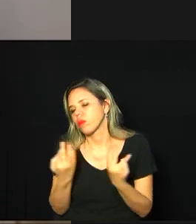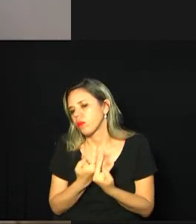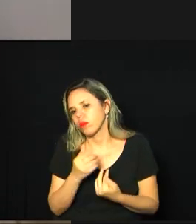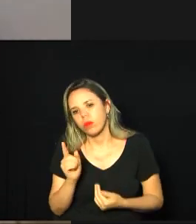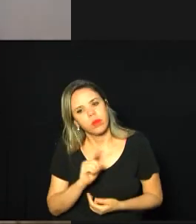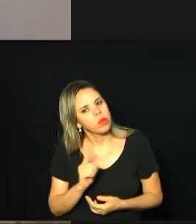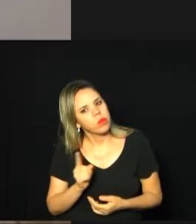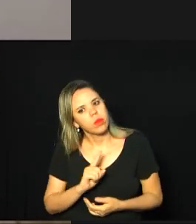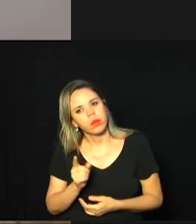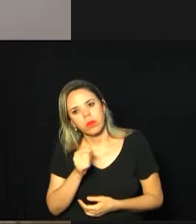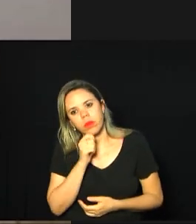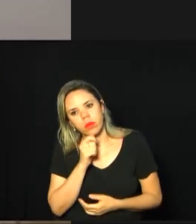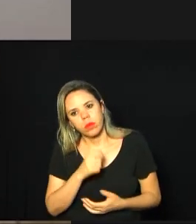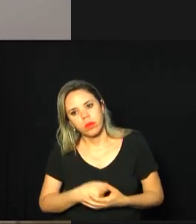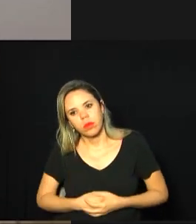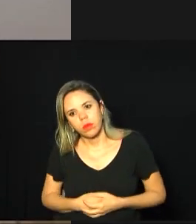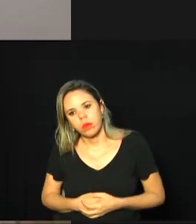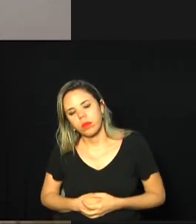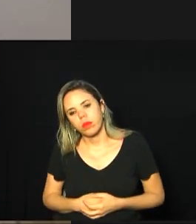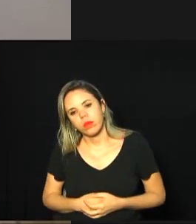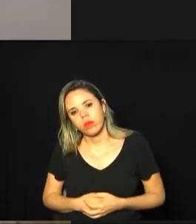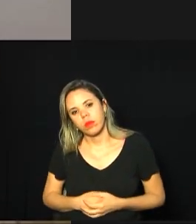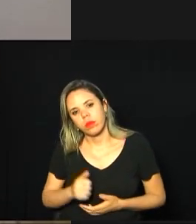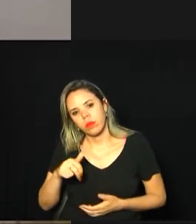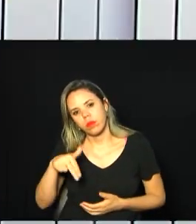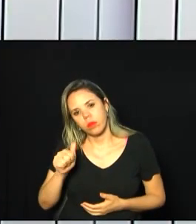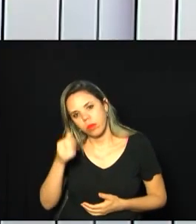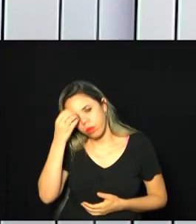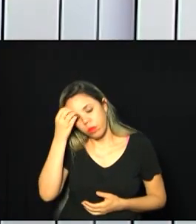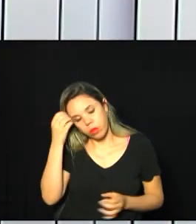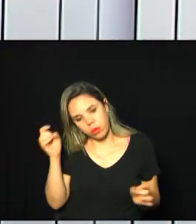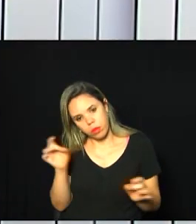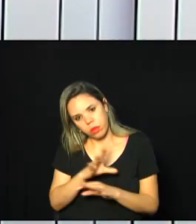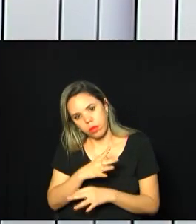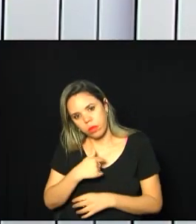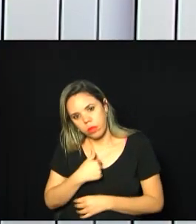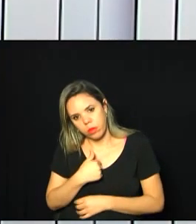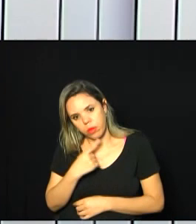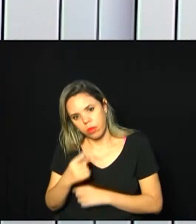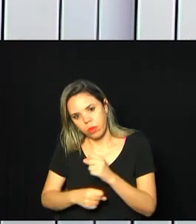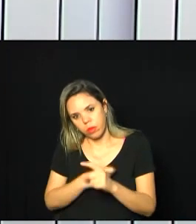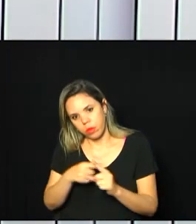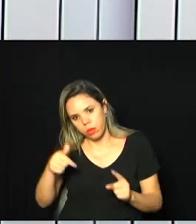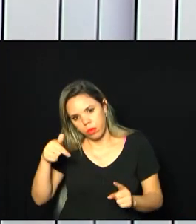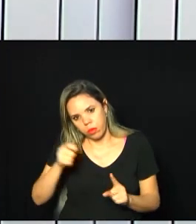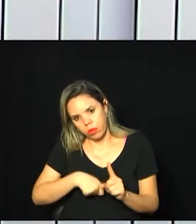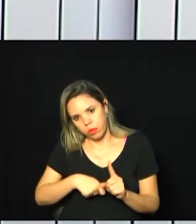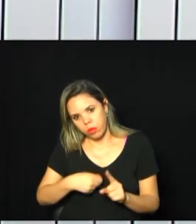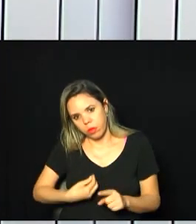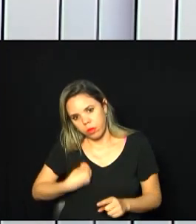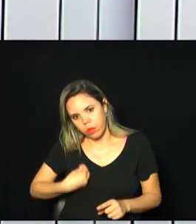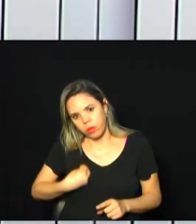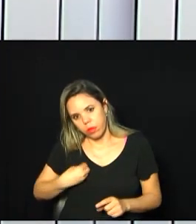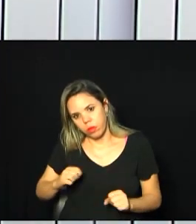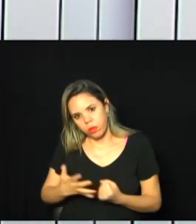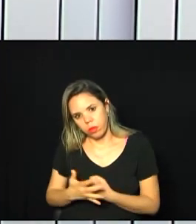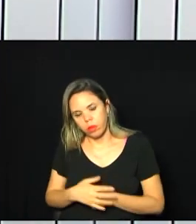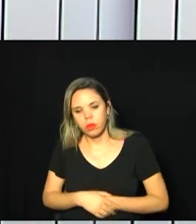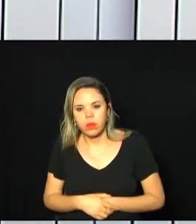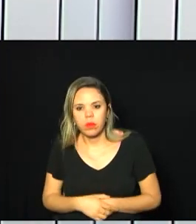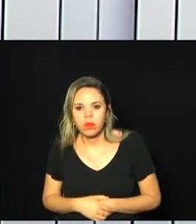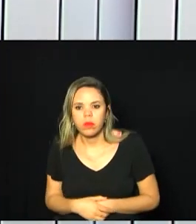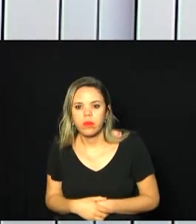familiar ainda, né? Ana, para encerrar da minha parte, né? 1 ano e 7 meses vivendo esta